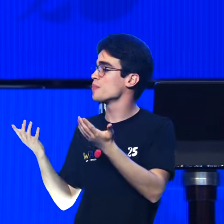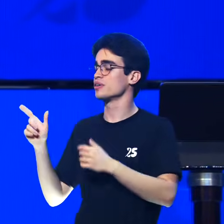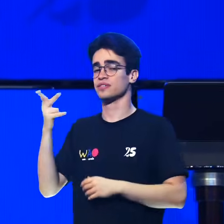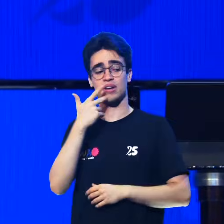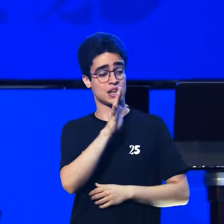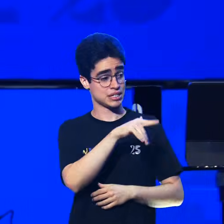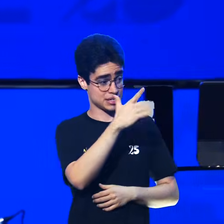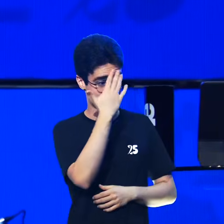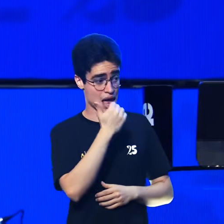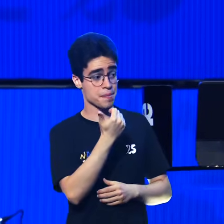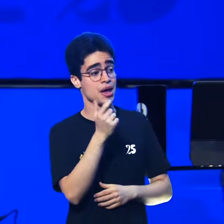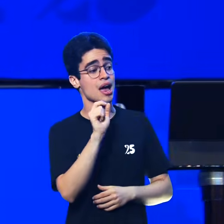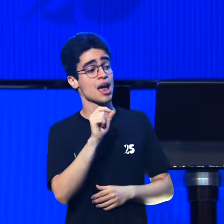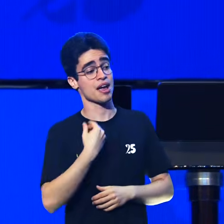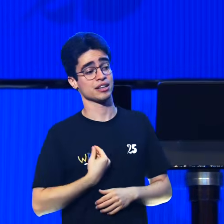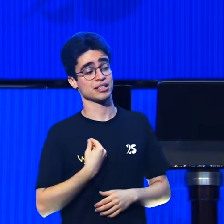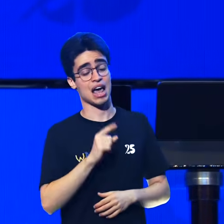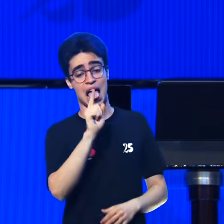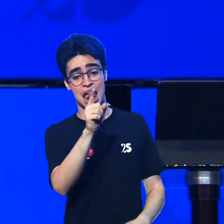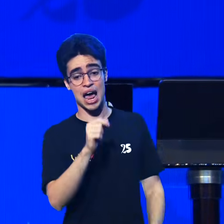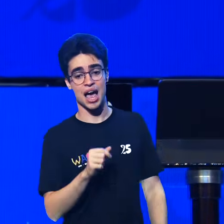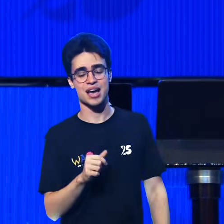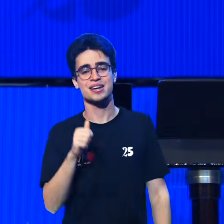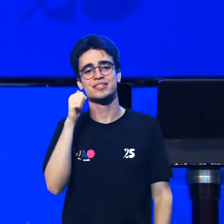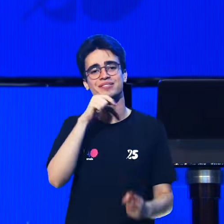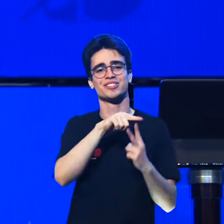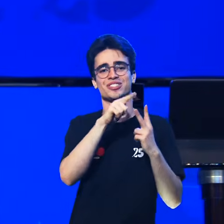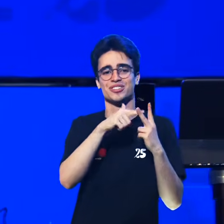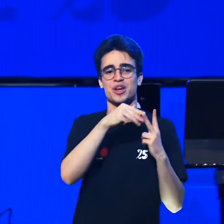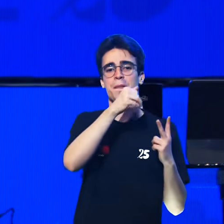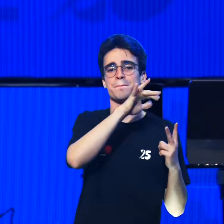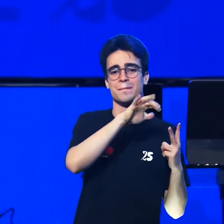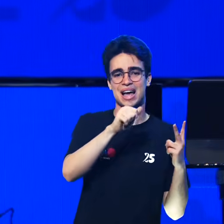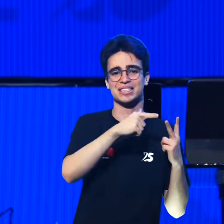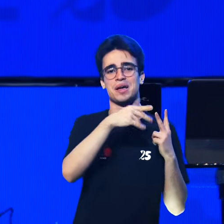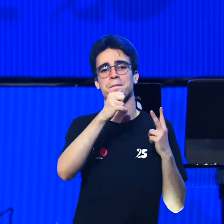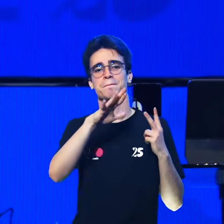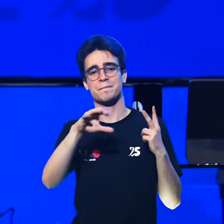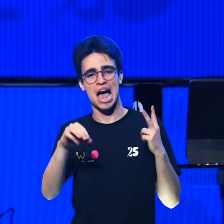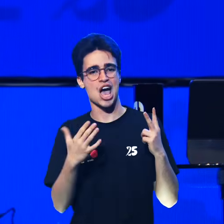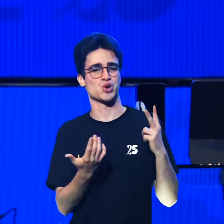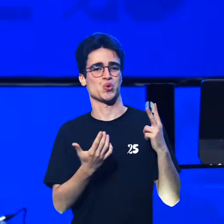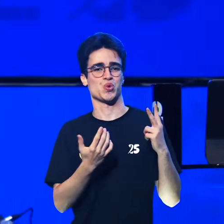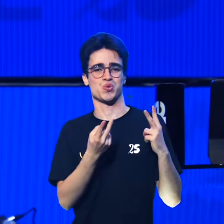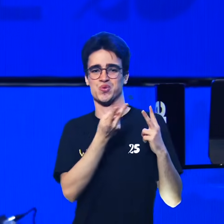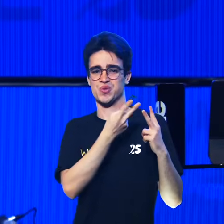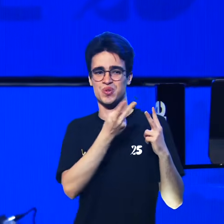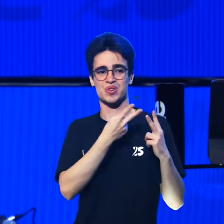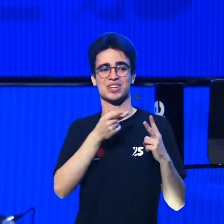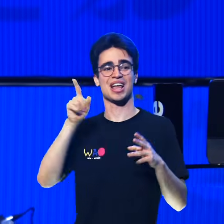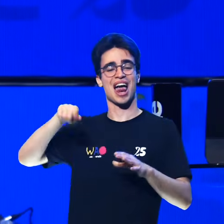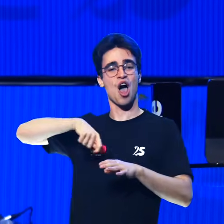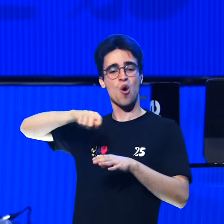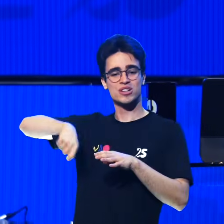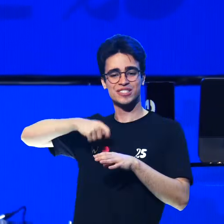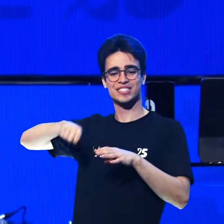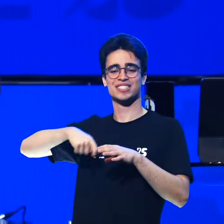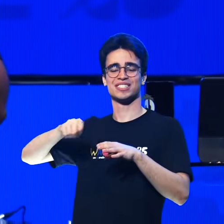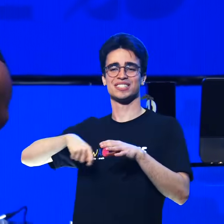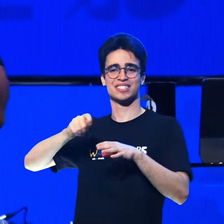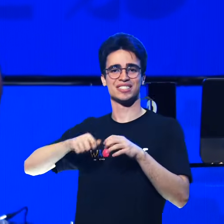sabe quem estava lá, pastor? A Márcia e o Mário. Eles estavam cozinhando para os